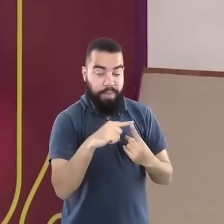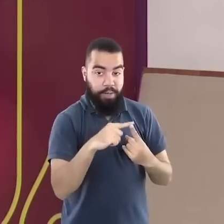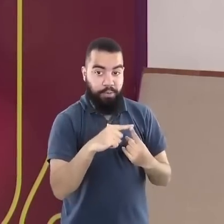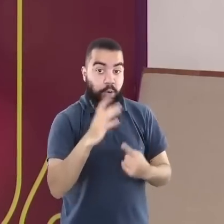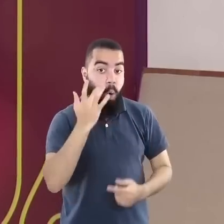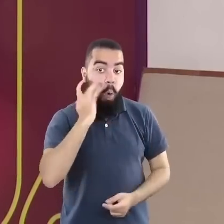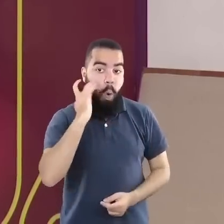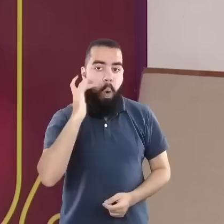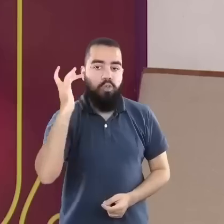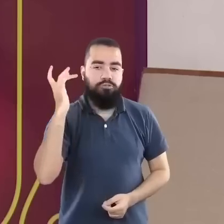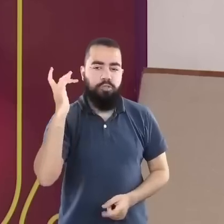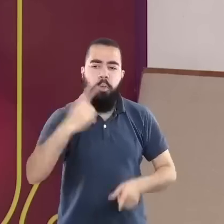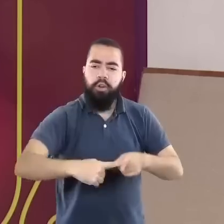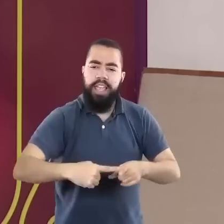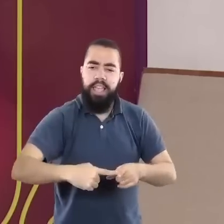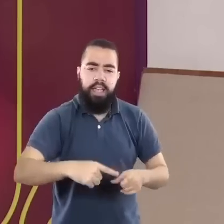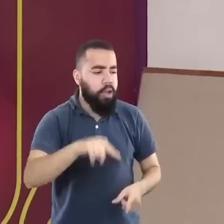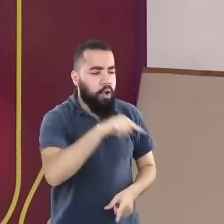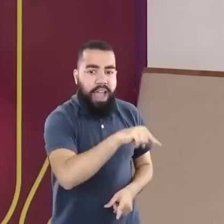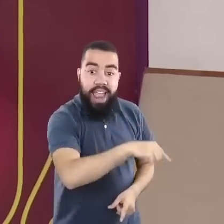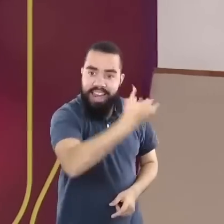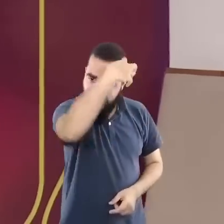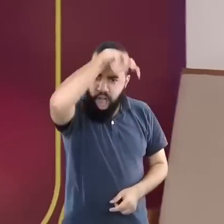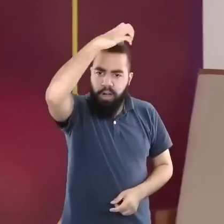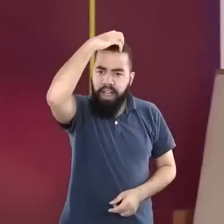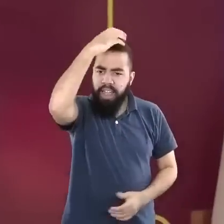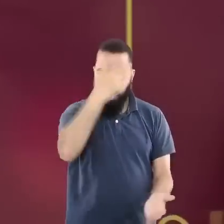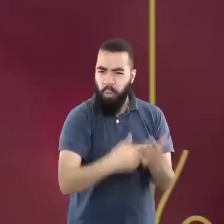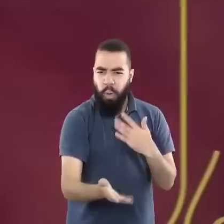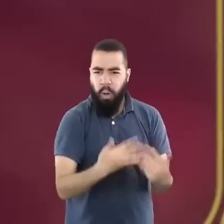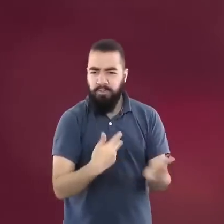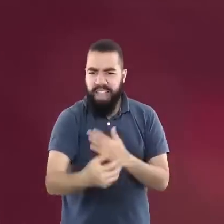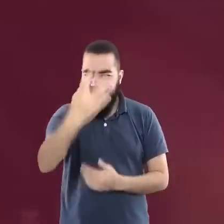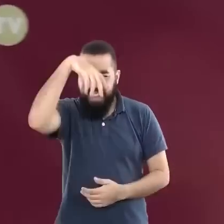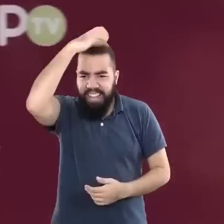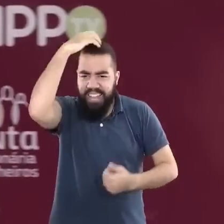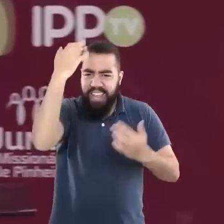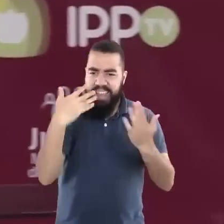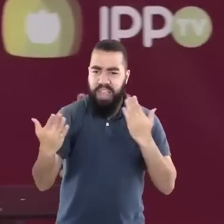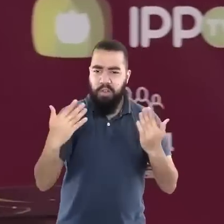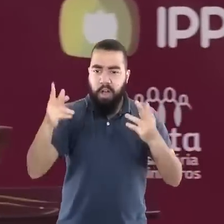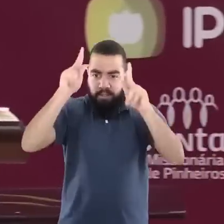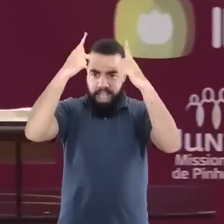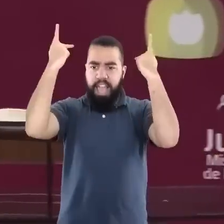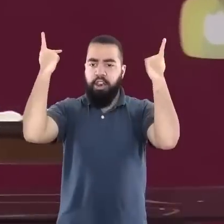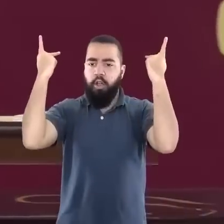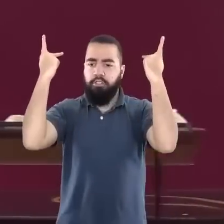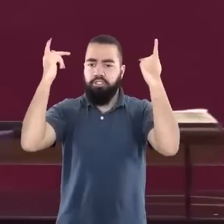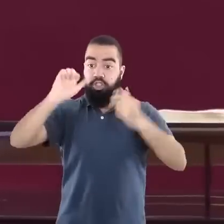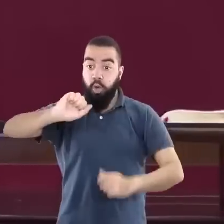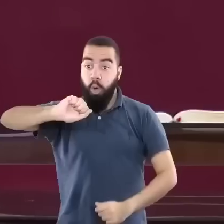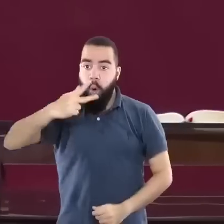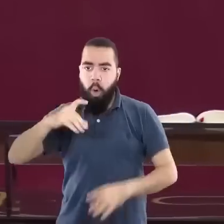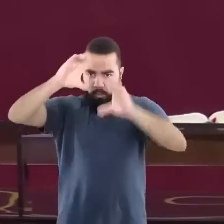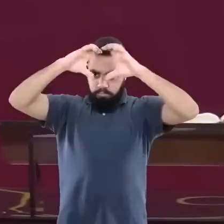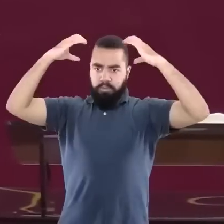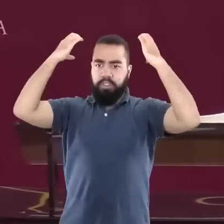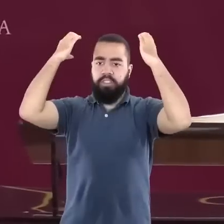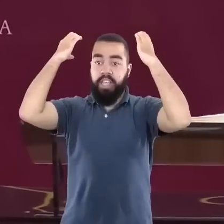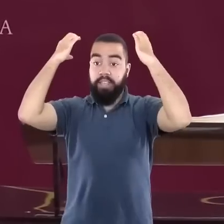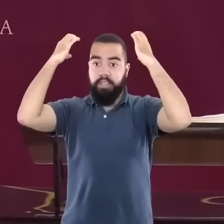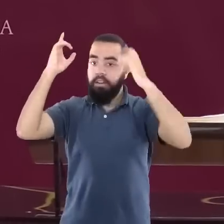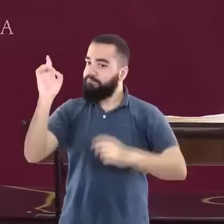ele é o rei e não apenas um rei qualquer como Herodes ou como César Augusto ele é o rei dos